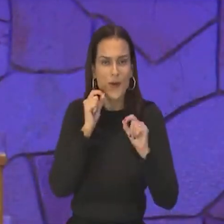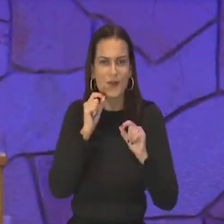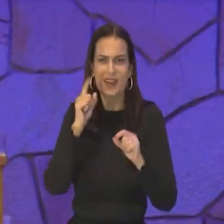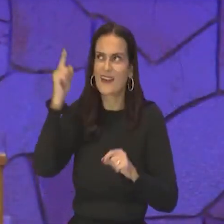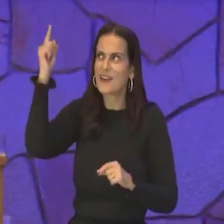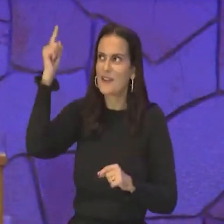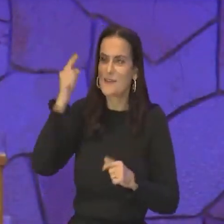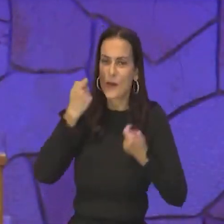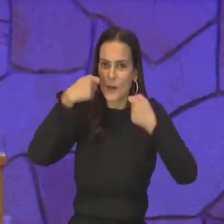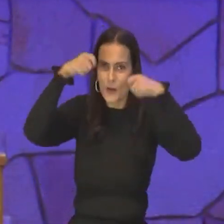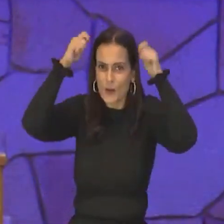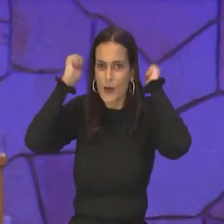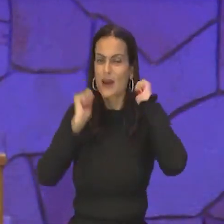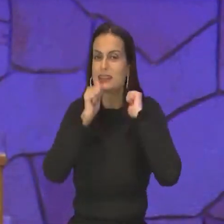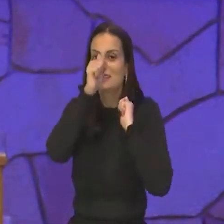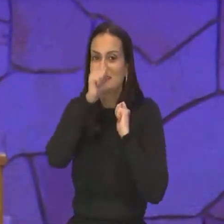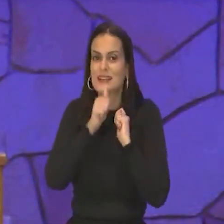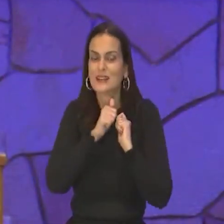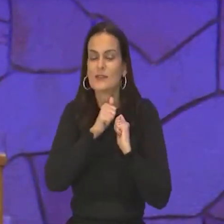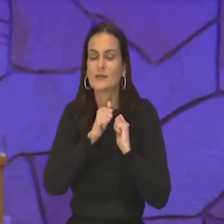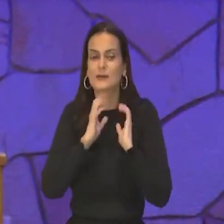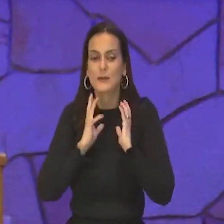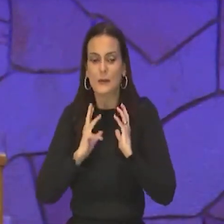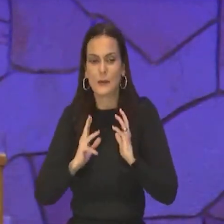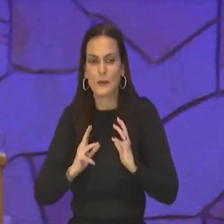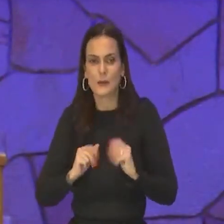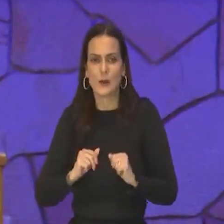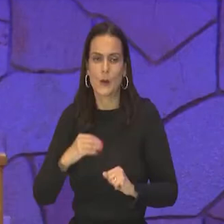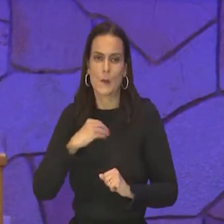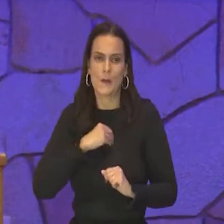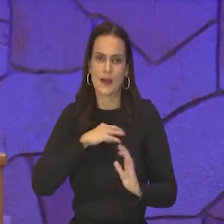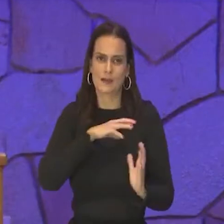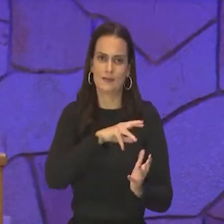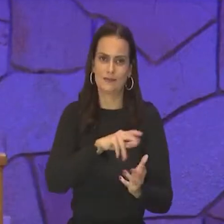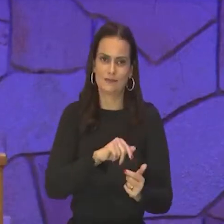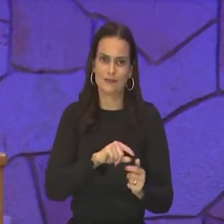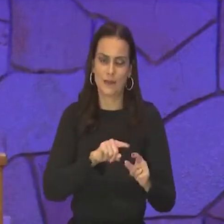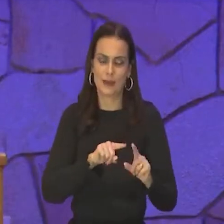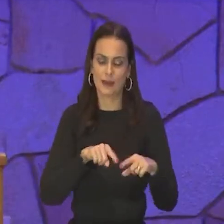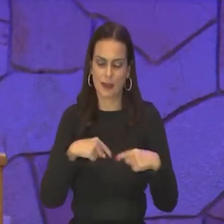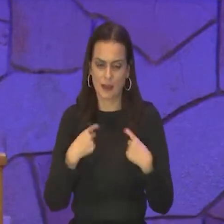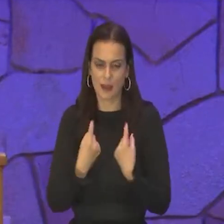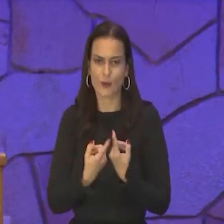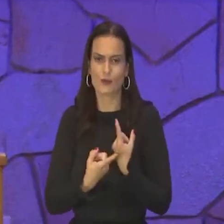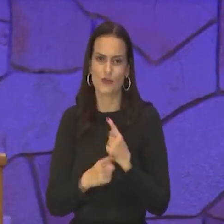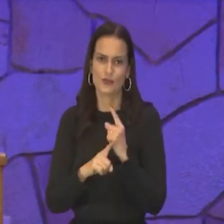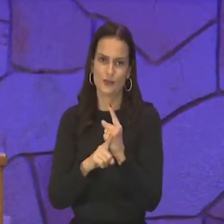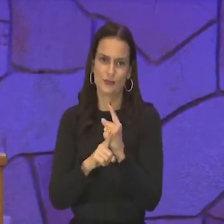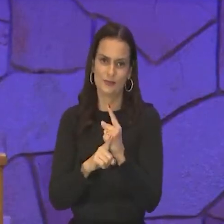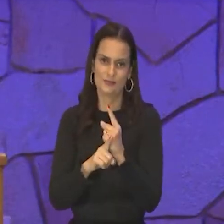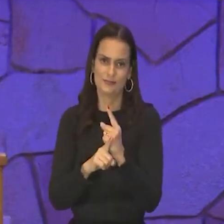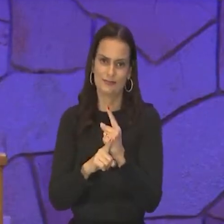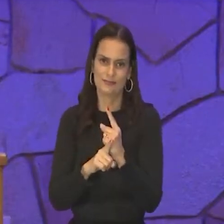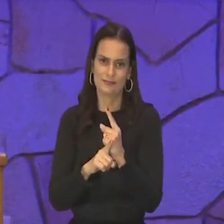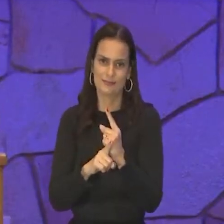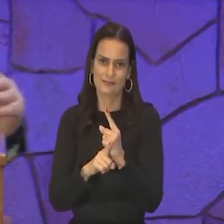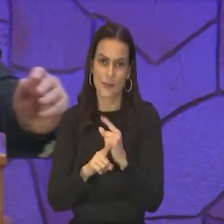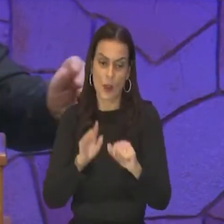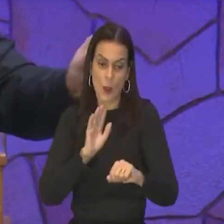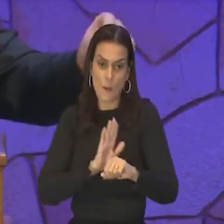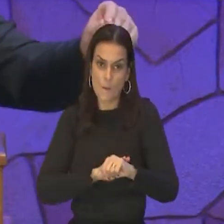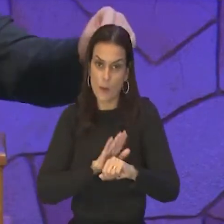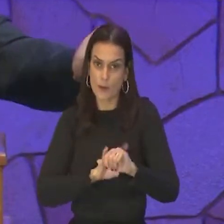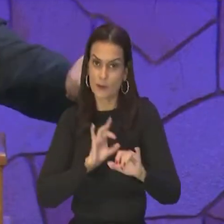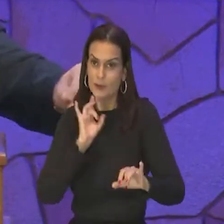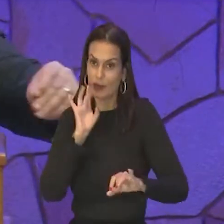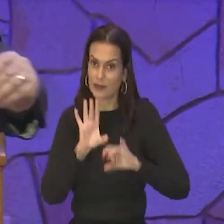é o Cordeiro de Deus que tira o pecado do mundo. Ele então reúne seus discípulos. E Ele reúne seus discípulos para um momento